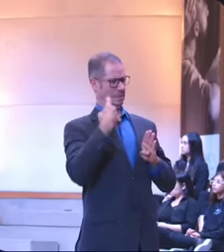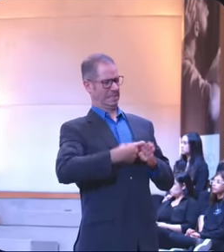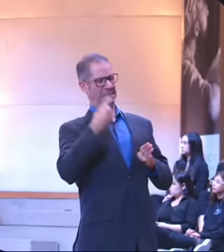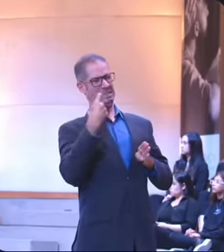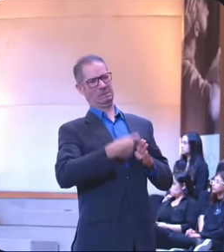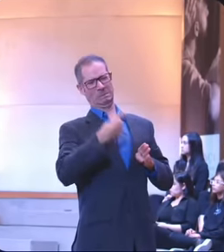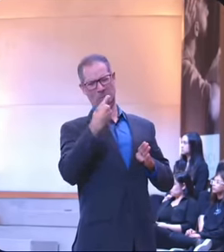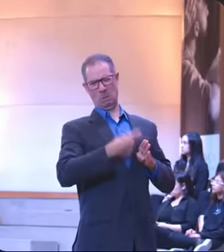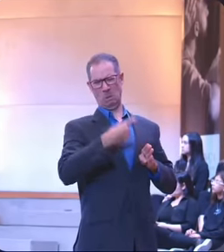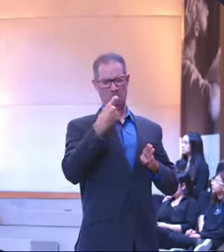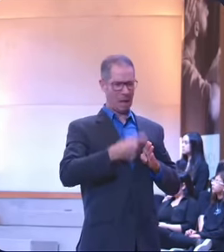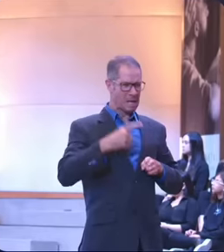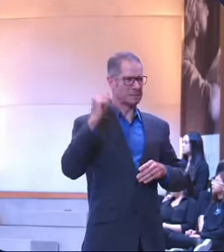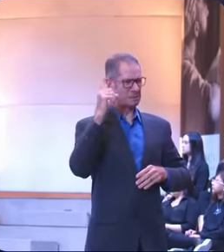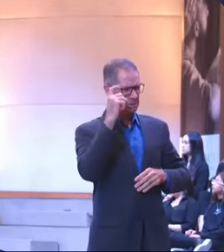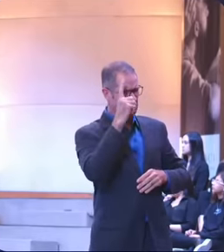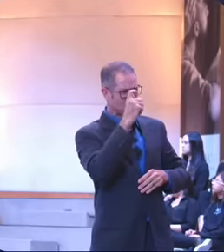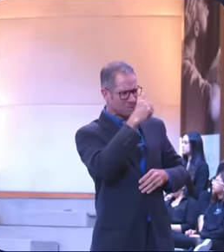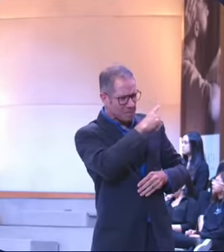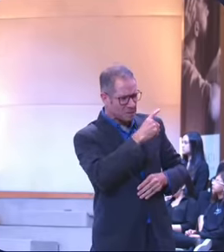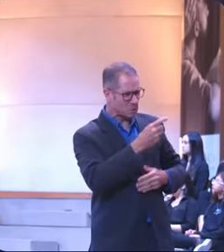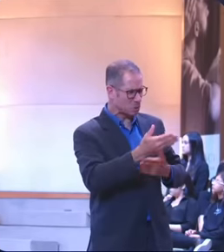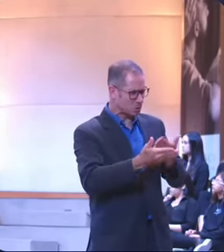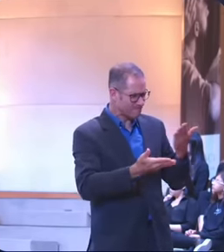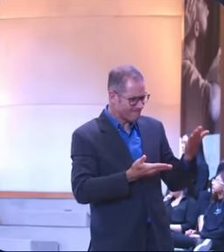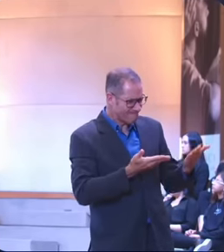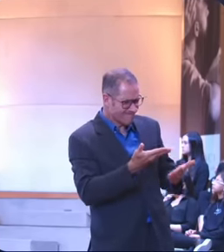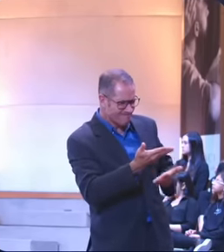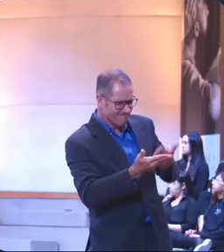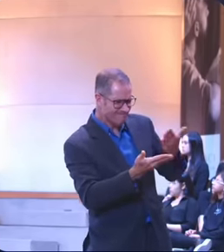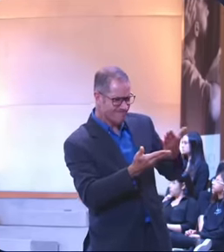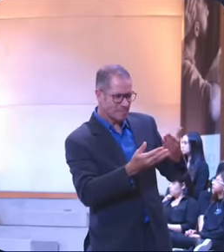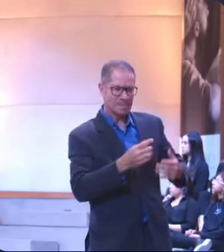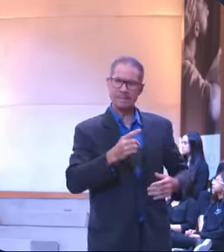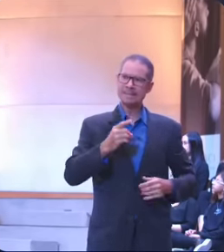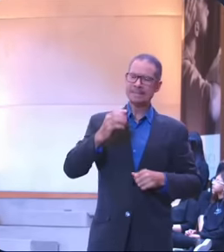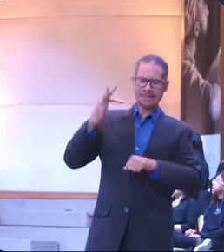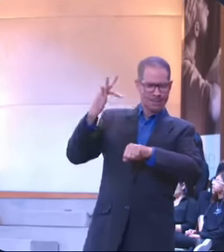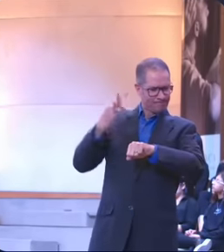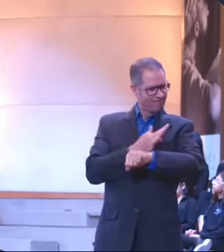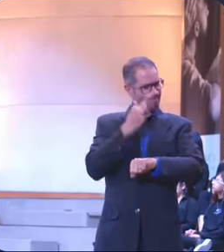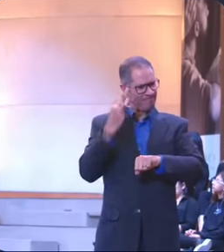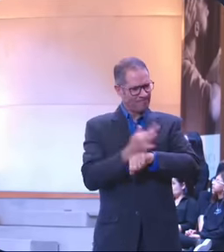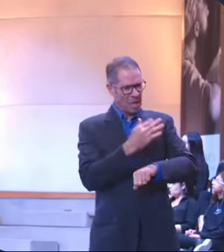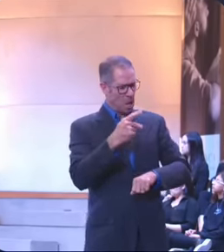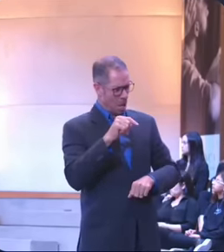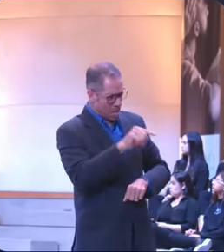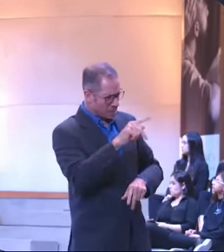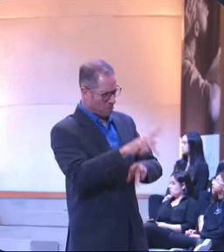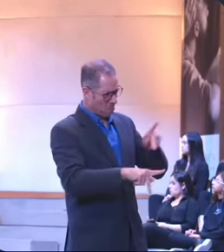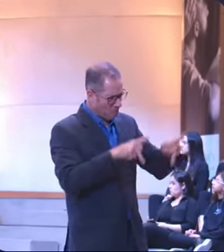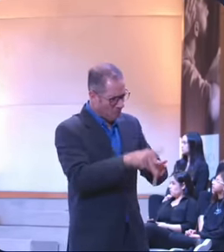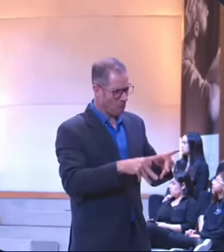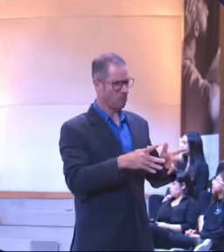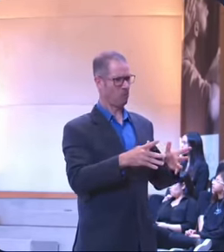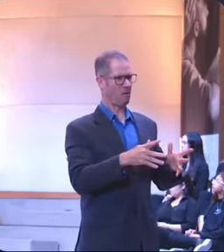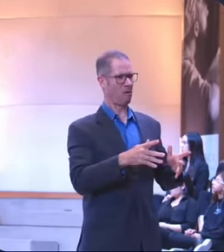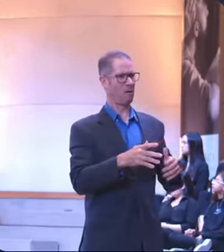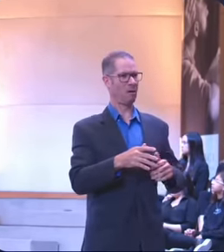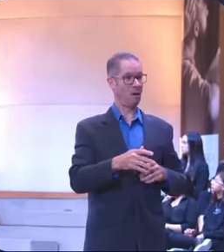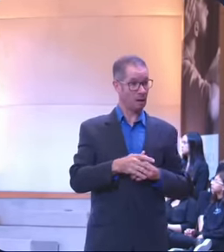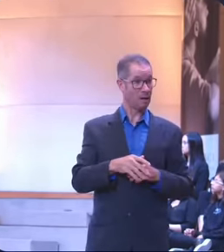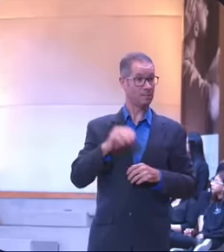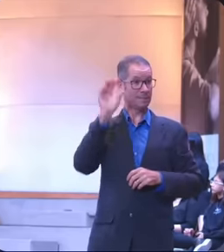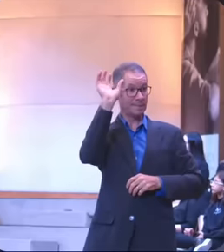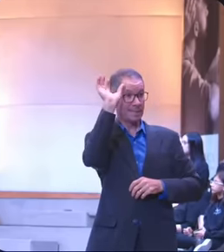coração, difícil de lidar, e eu não suporto mais esse povo. E eu já tomei